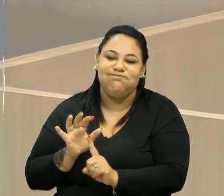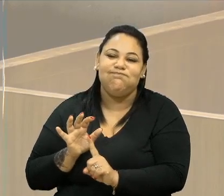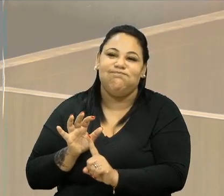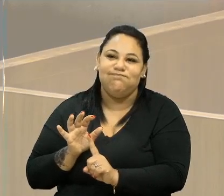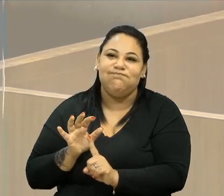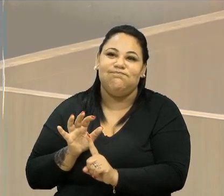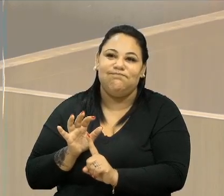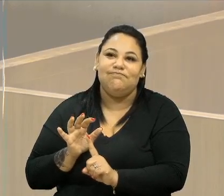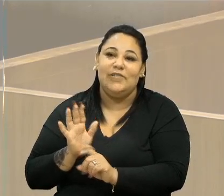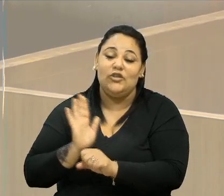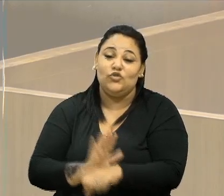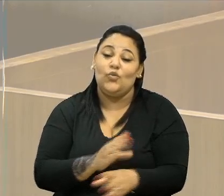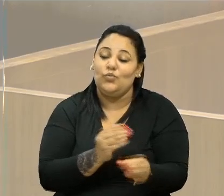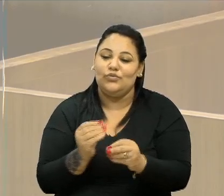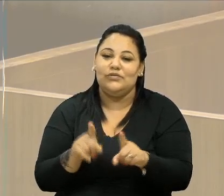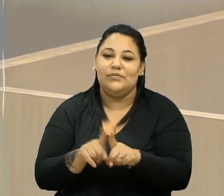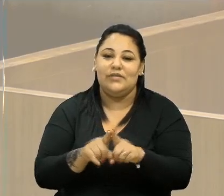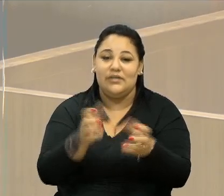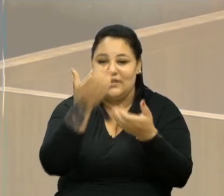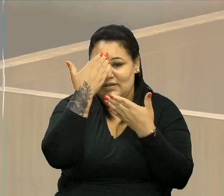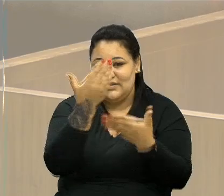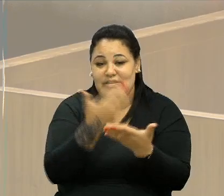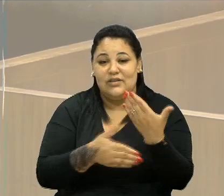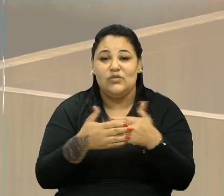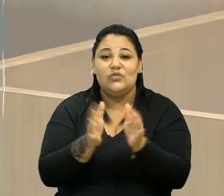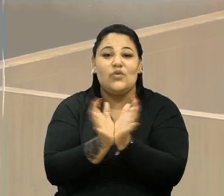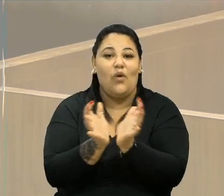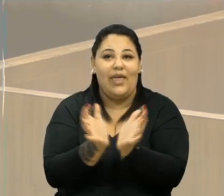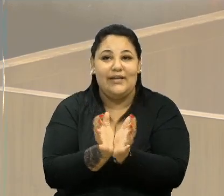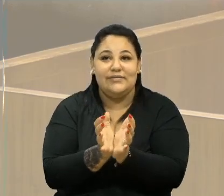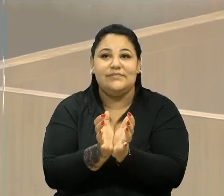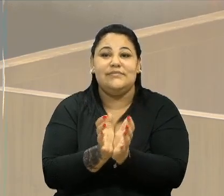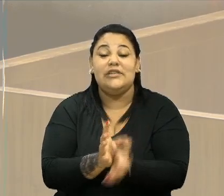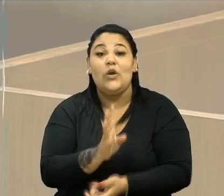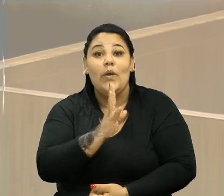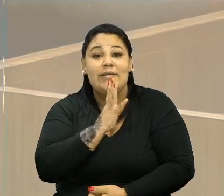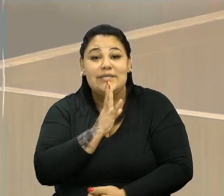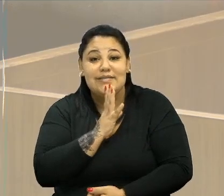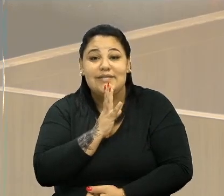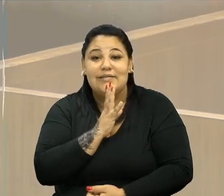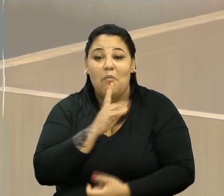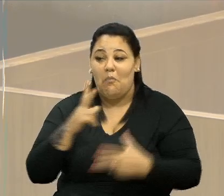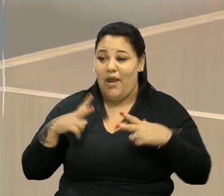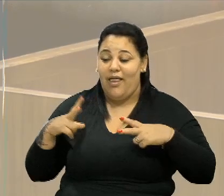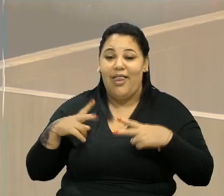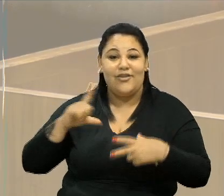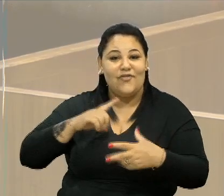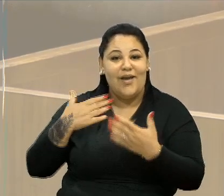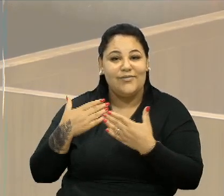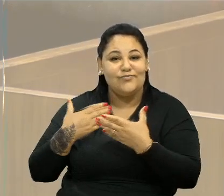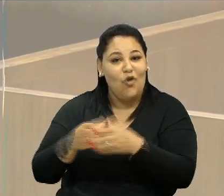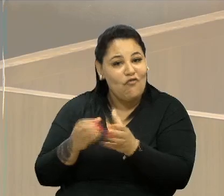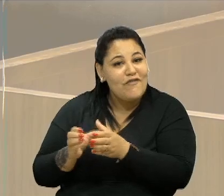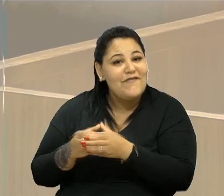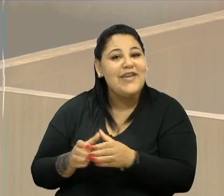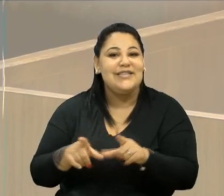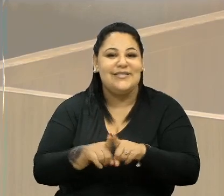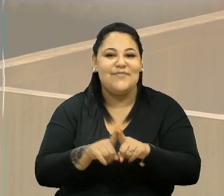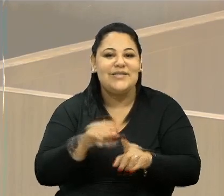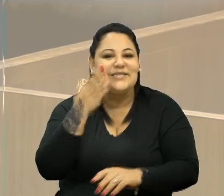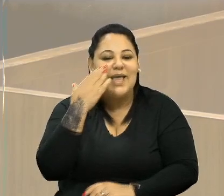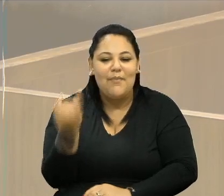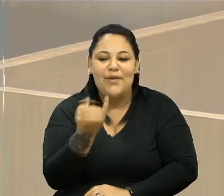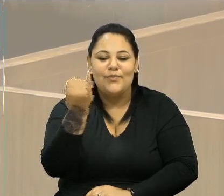esteve. Eu quero agradecer aos colegas que conheceram ele, tiveram uma convivência com ele, presidente, e sabem a importância